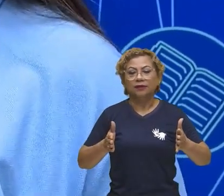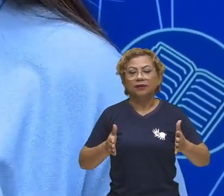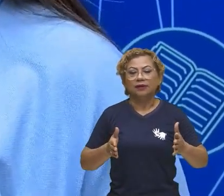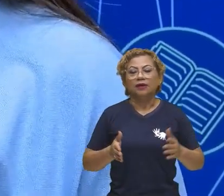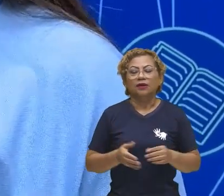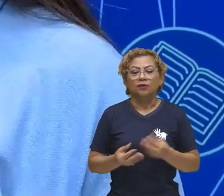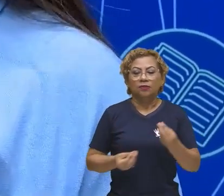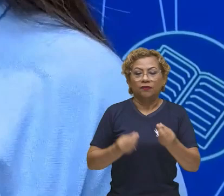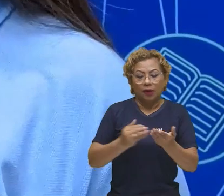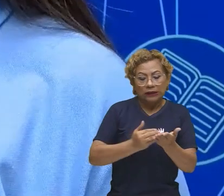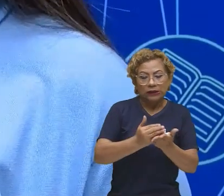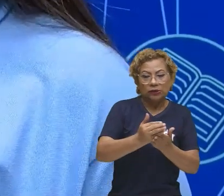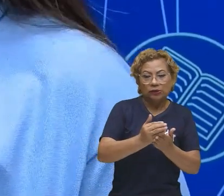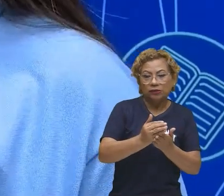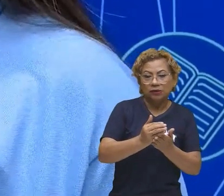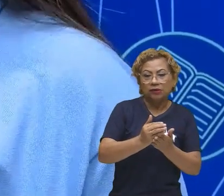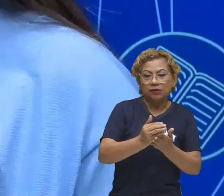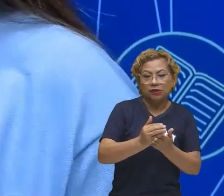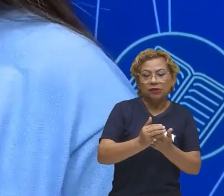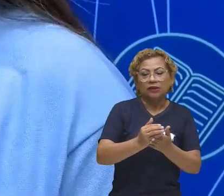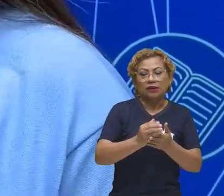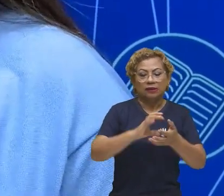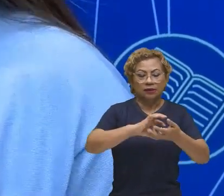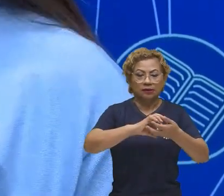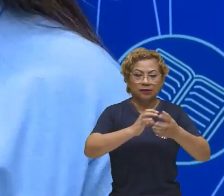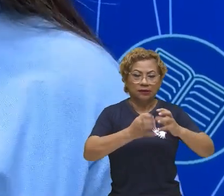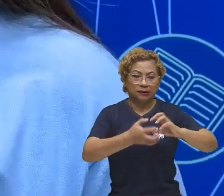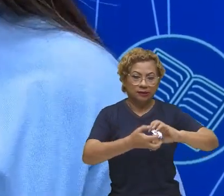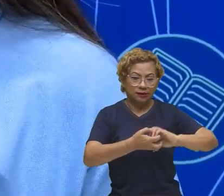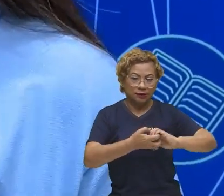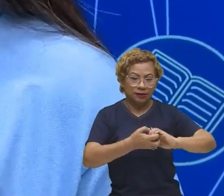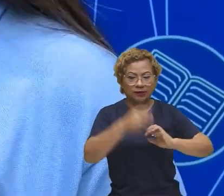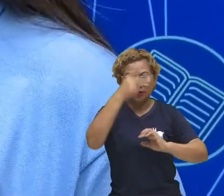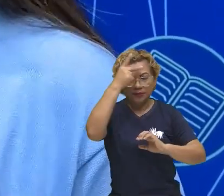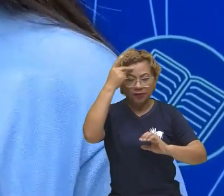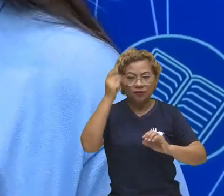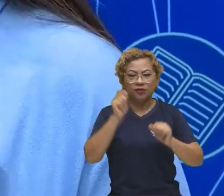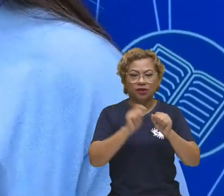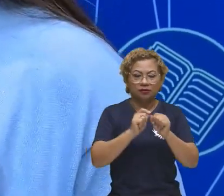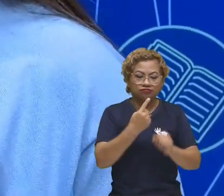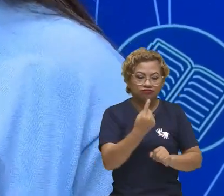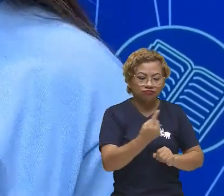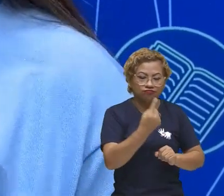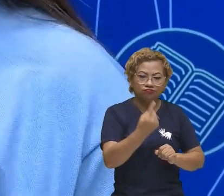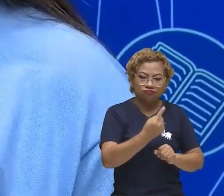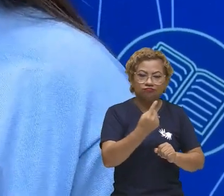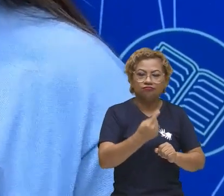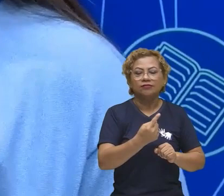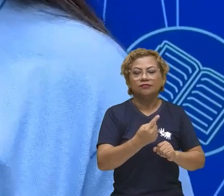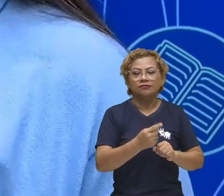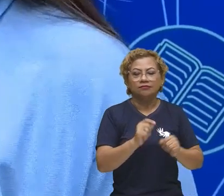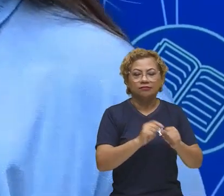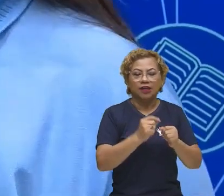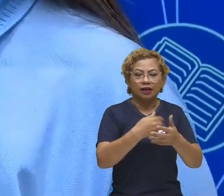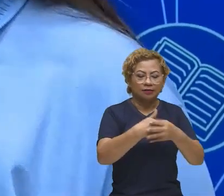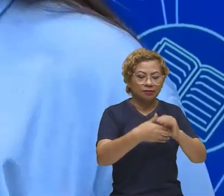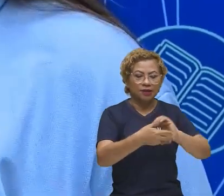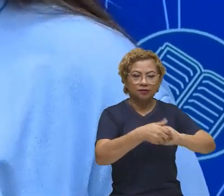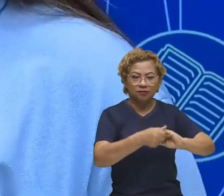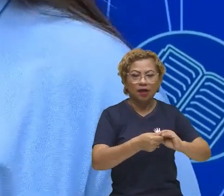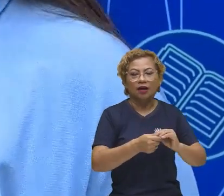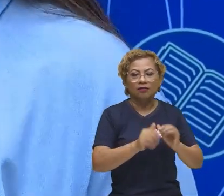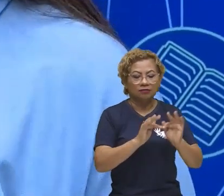Nós vamos ver que aqueles pequenos artesãos que tinham suas oficinas, muitas delas, né, eram oficinas familiares, agora vão